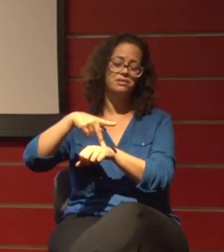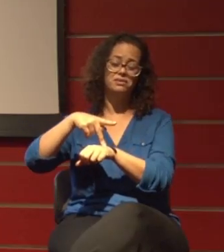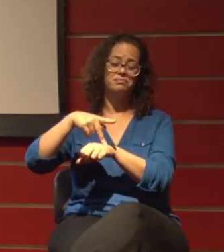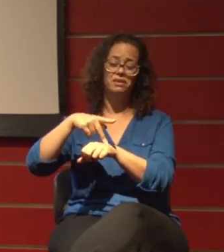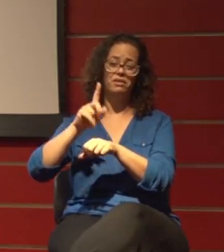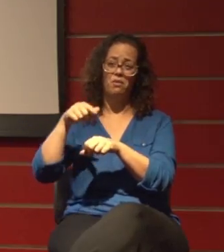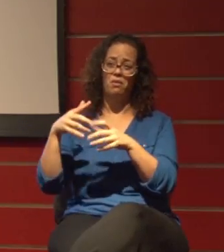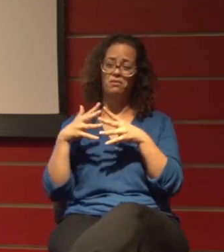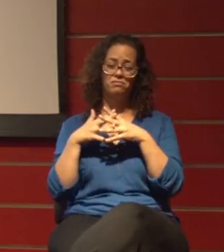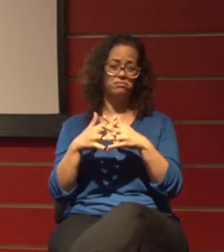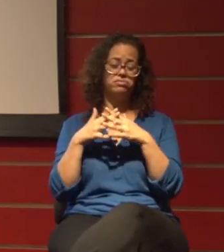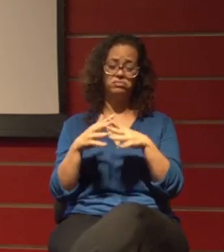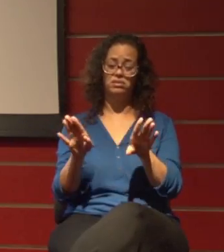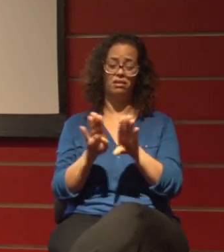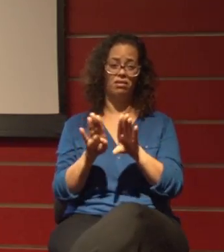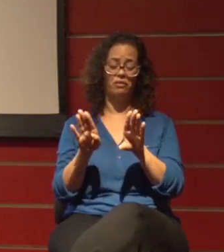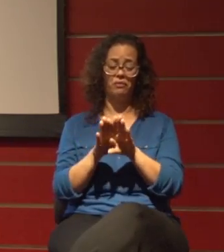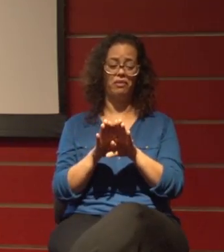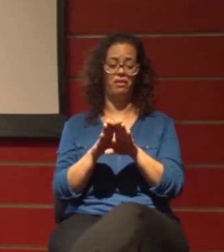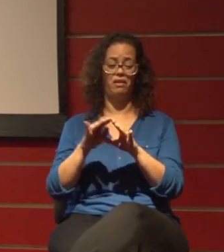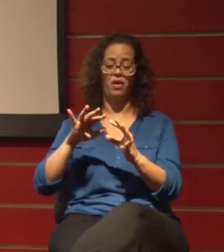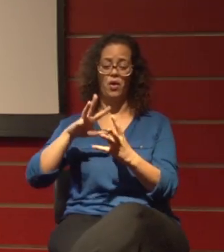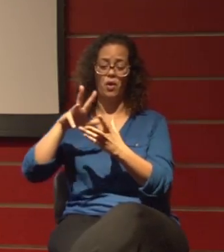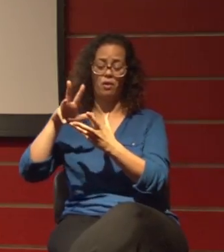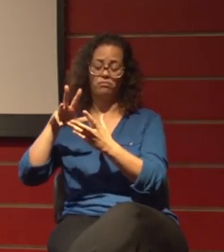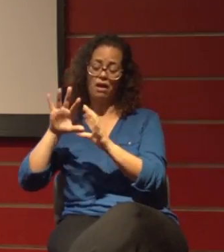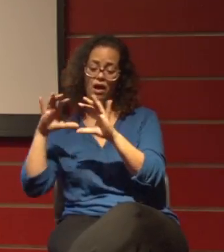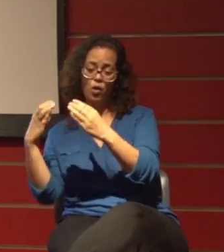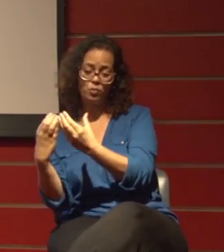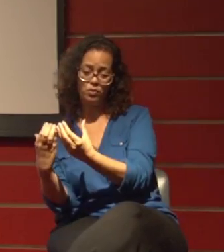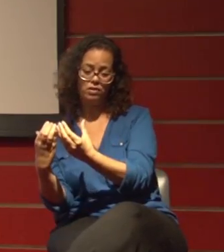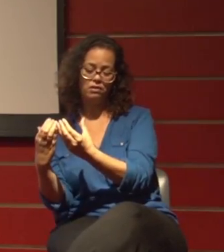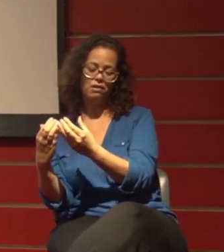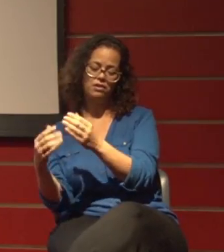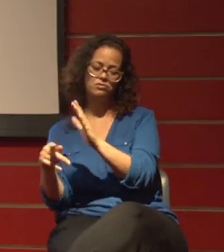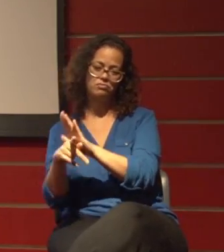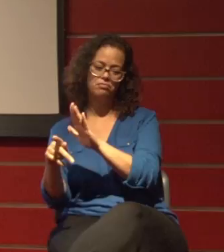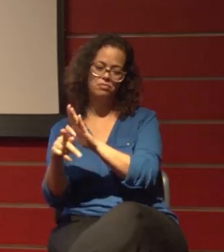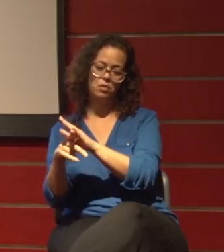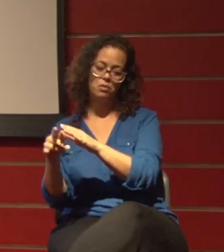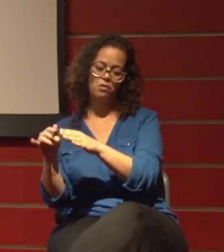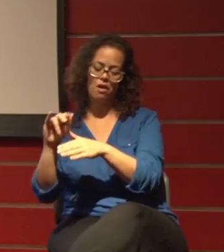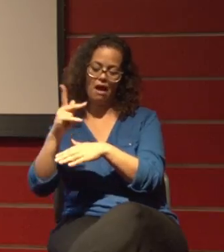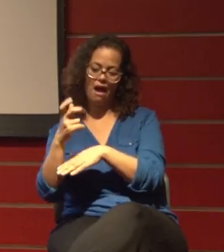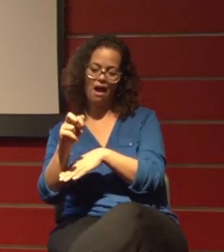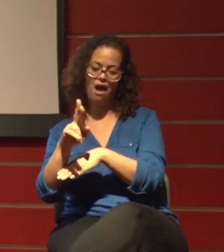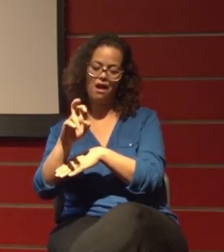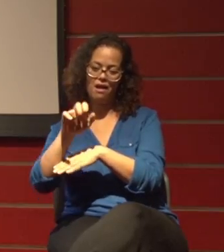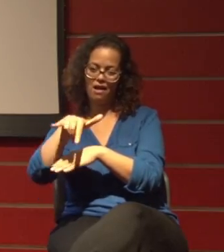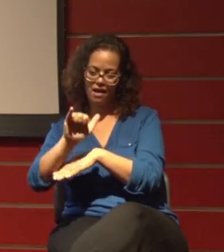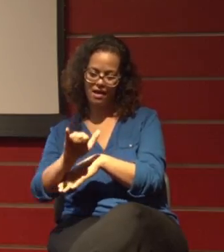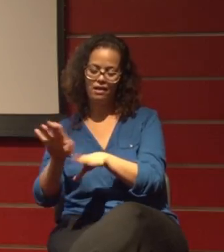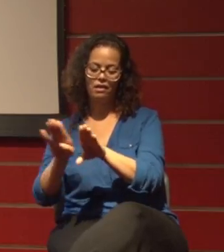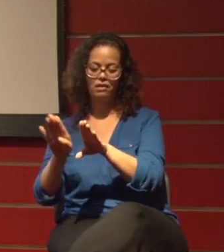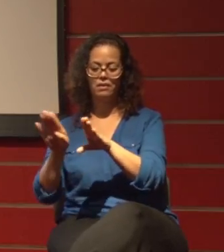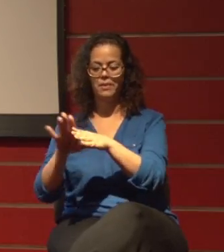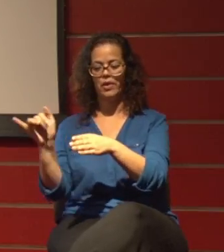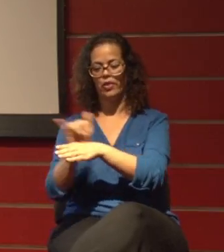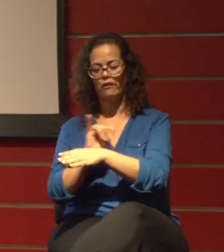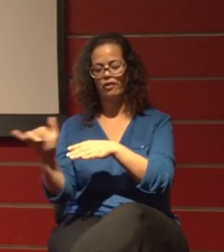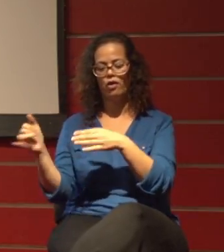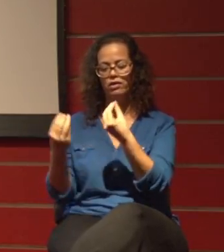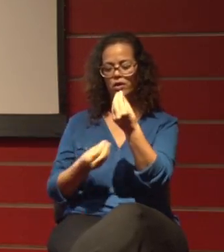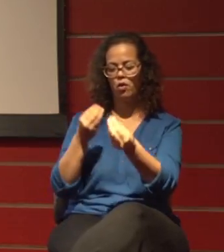complexa também a relação da comunidade jamaicana do Harley e de Nova York com relação à construção desse